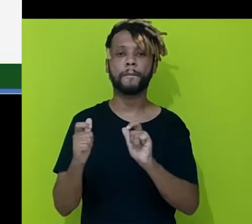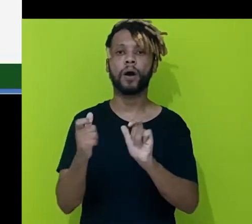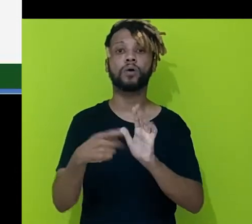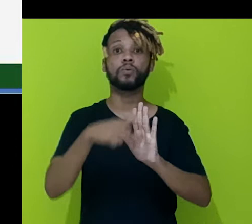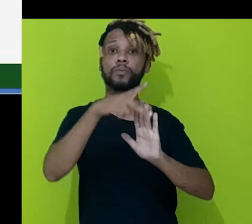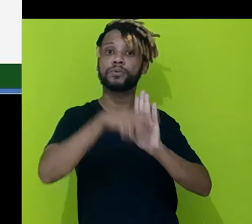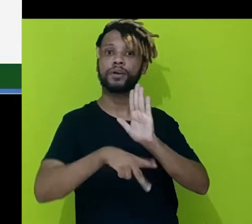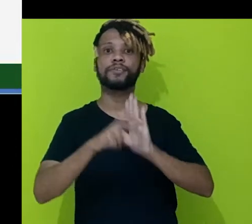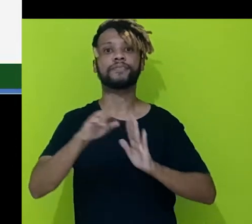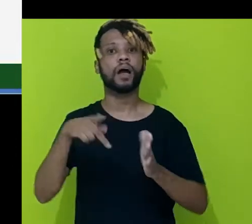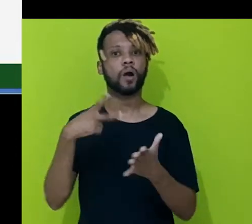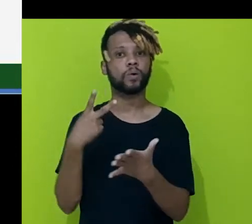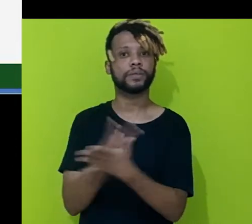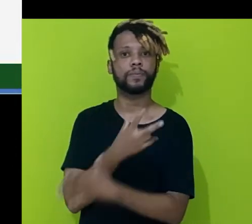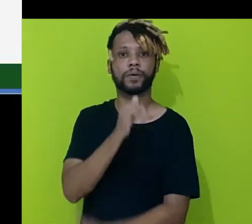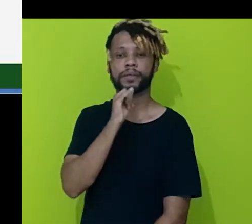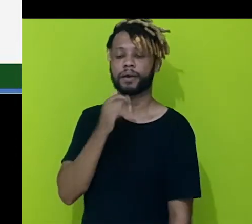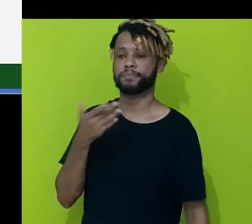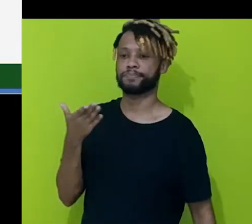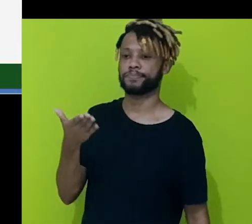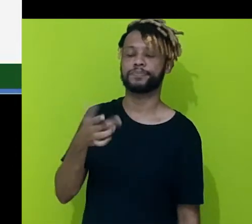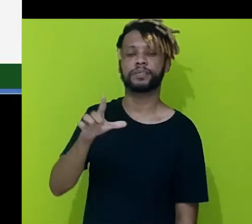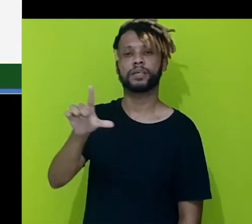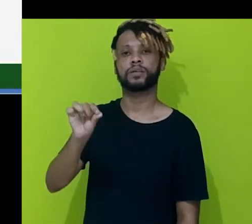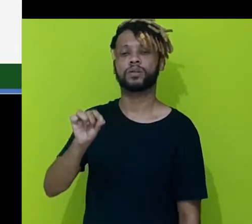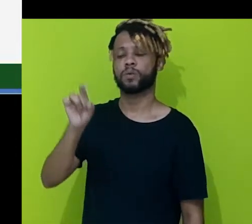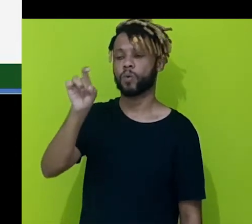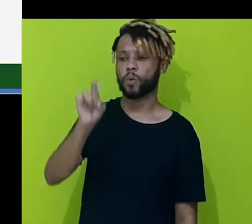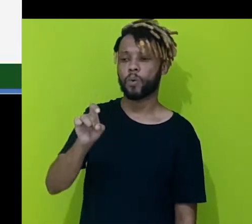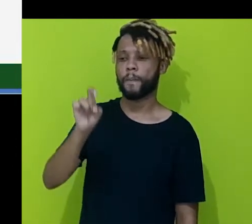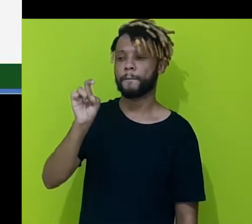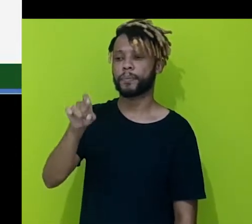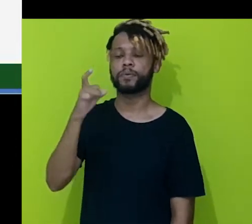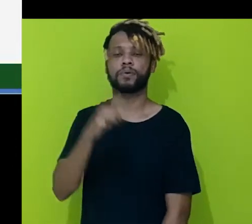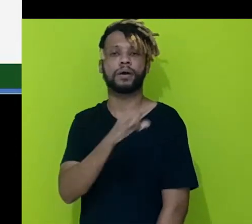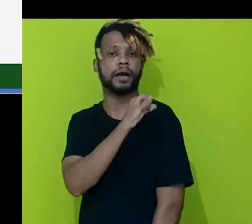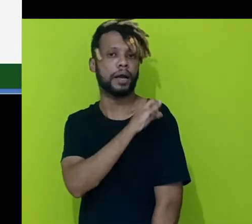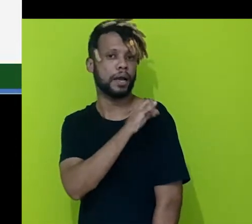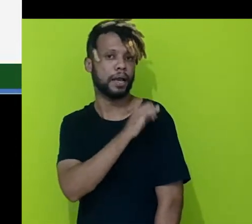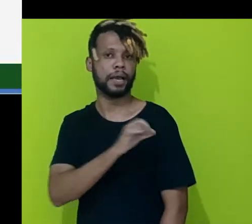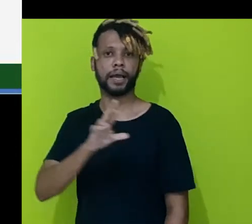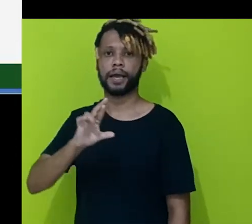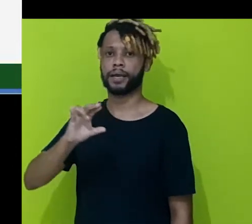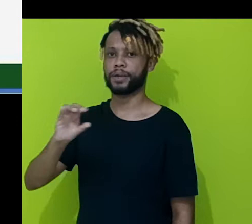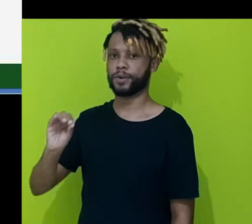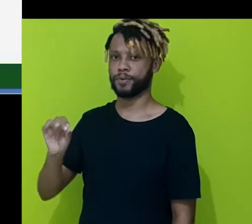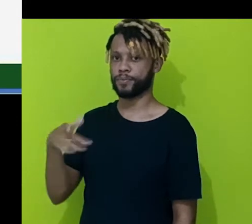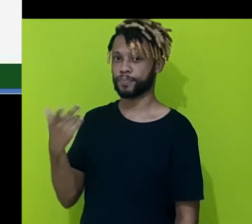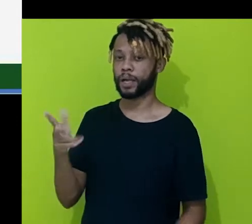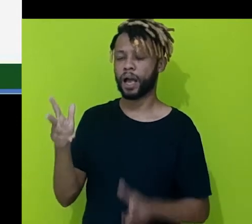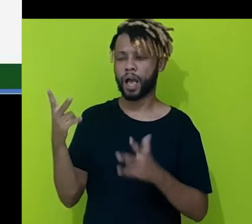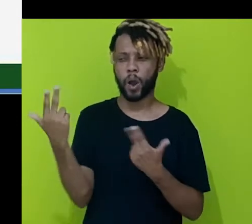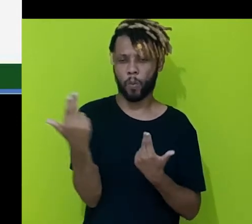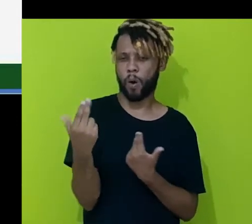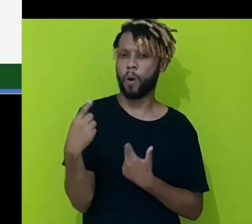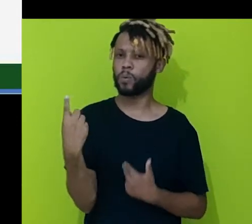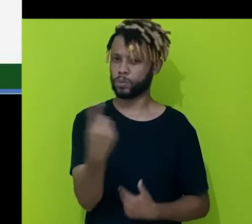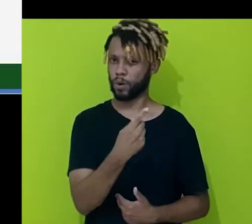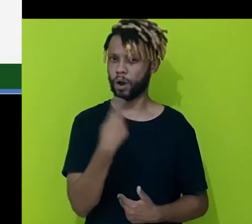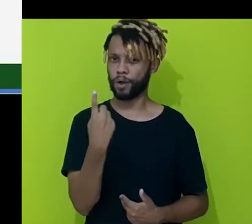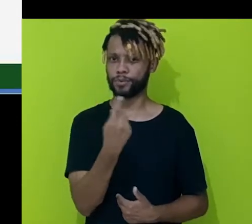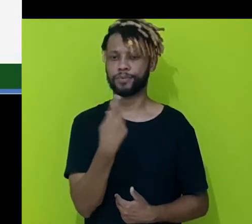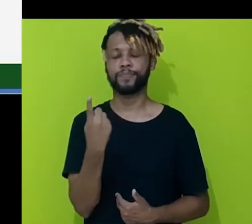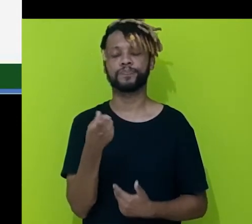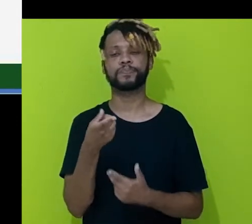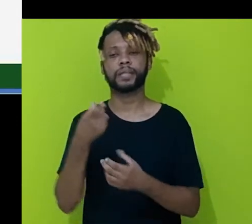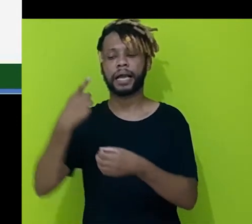novo, você seleciona aqui Rio de Janeiro, no nosso caso é Rio de Janeiro e a